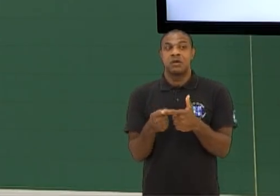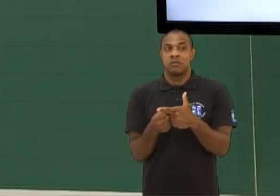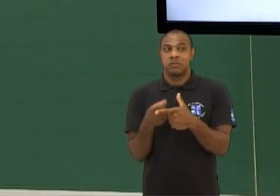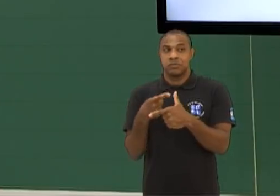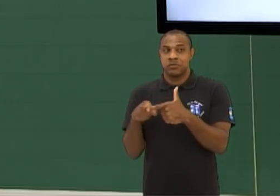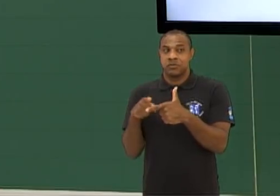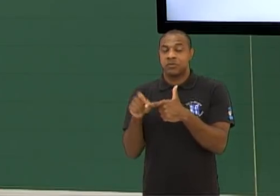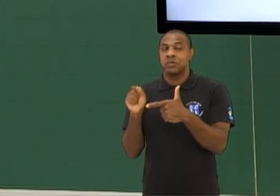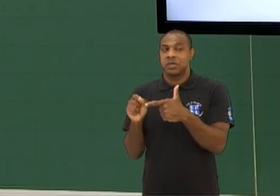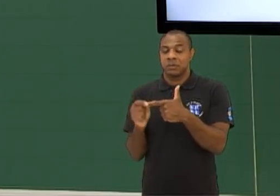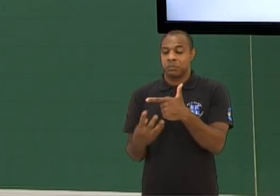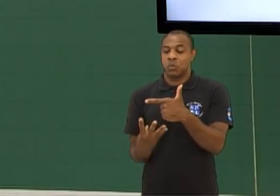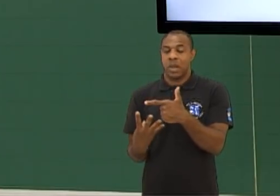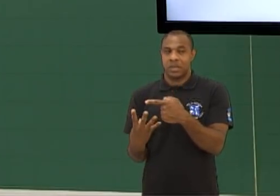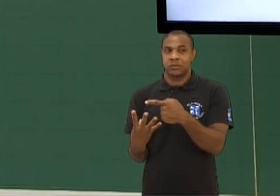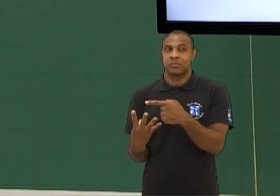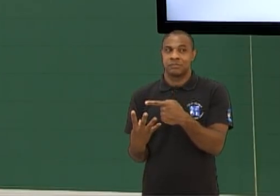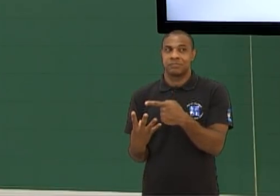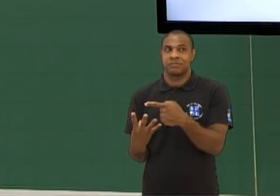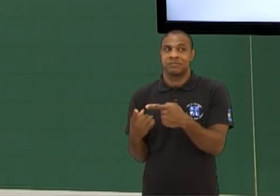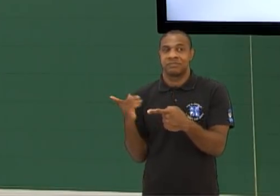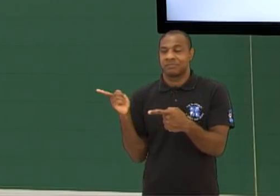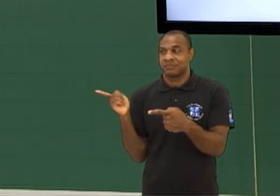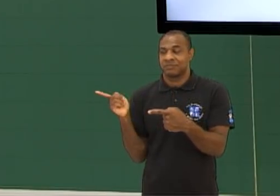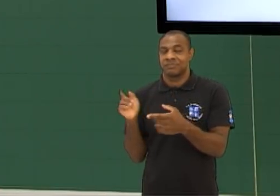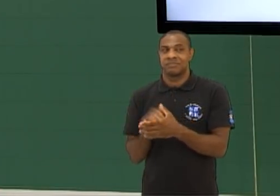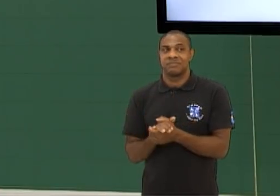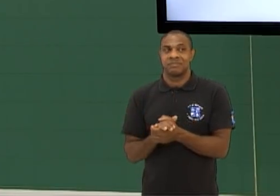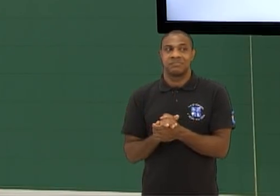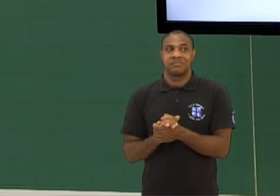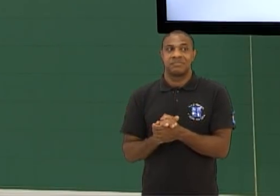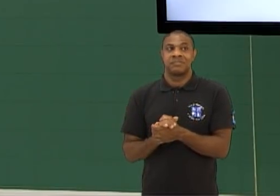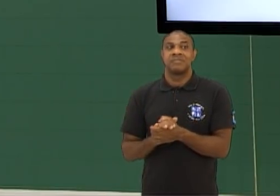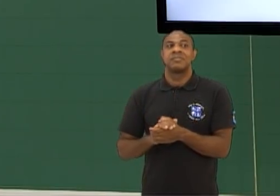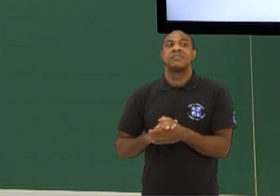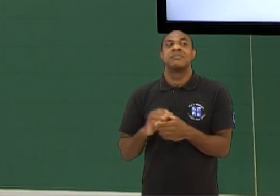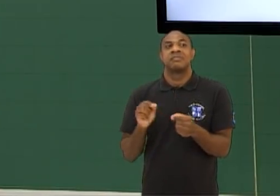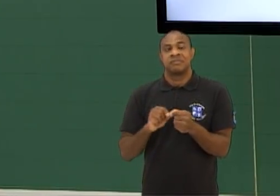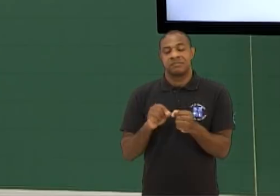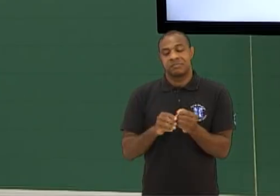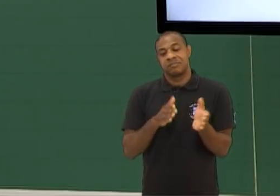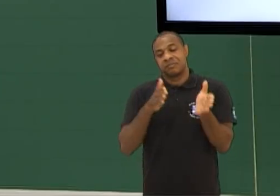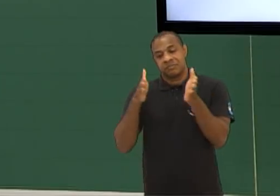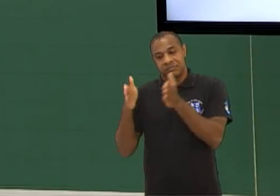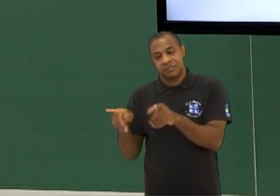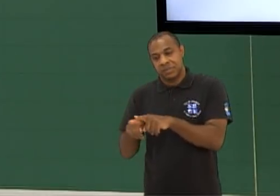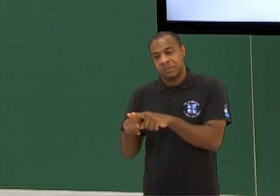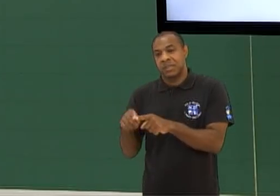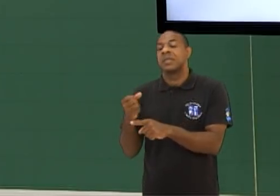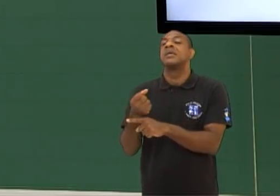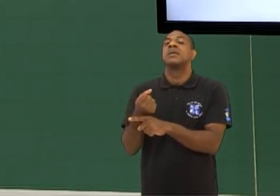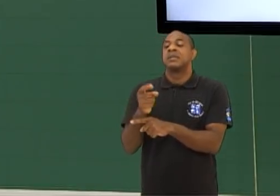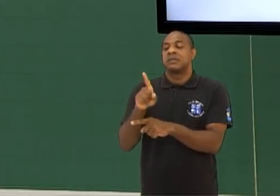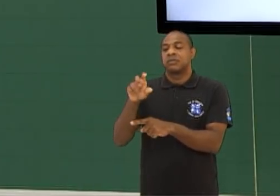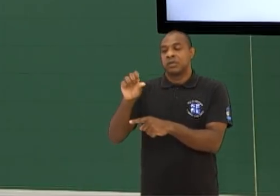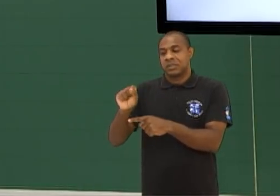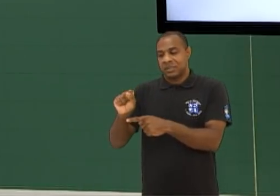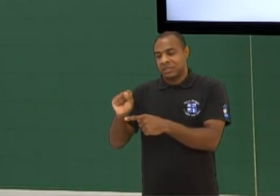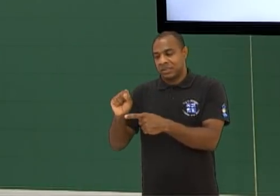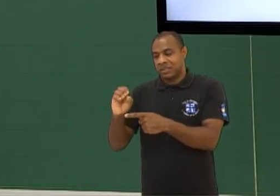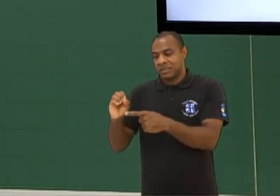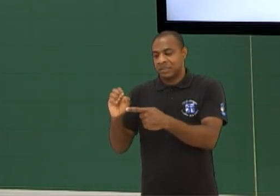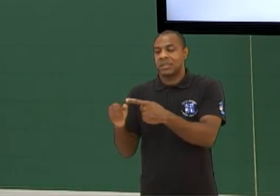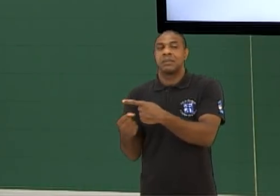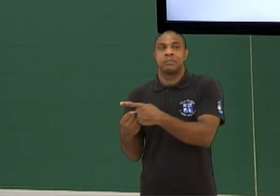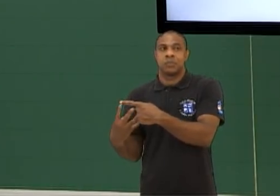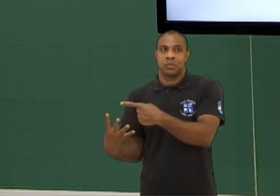dividir por 4. Só que aquilo que eu faço de um lado, eu faço exatamente a mesma